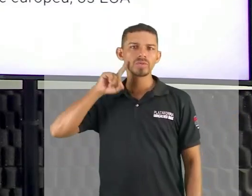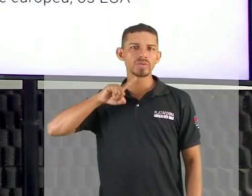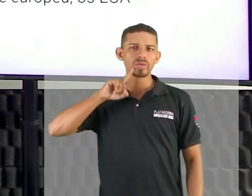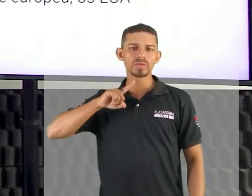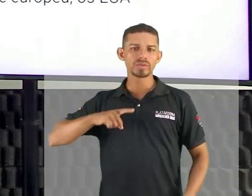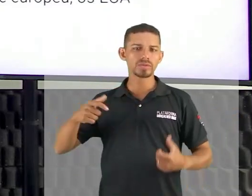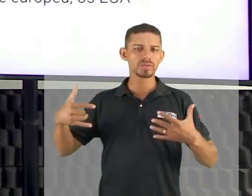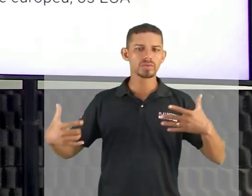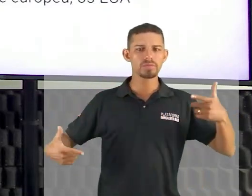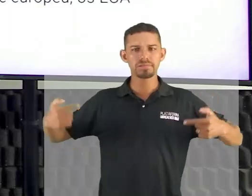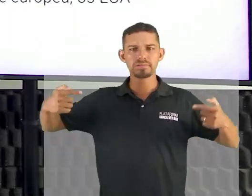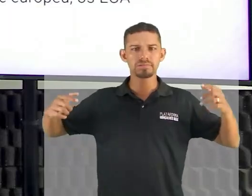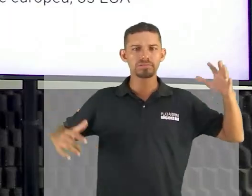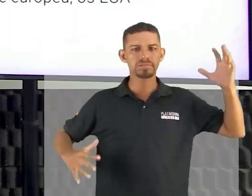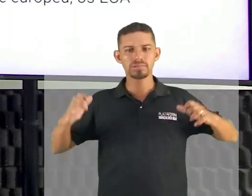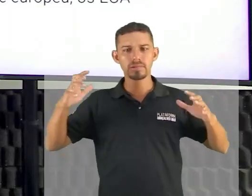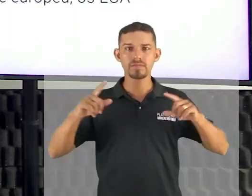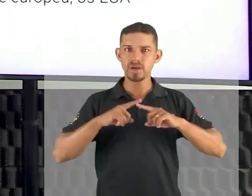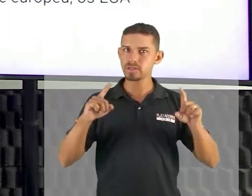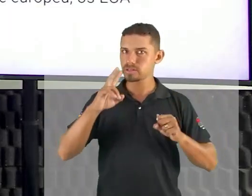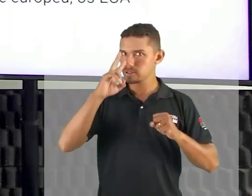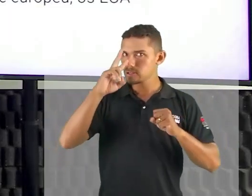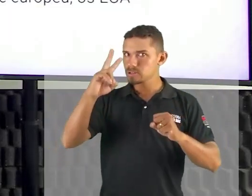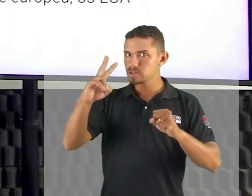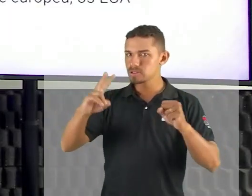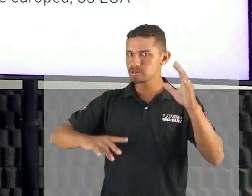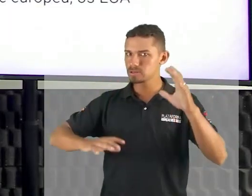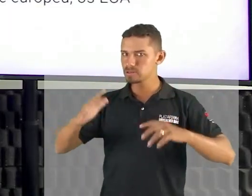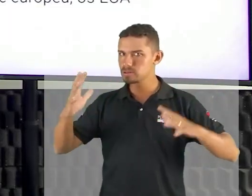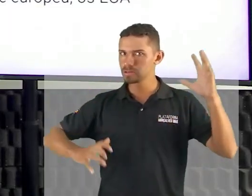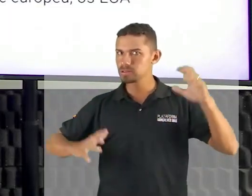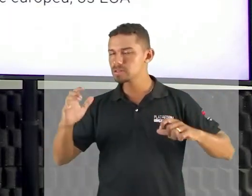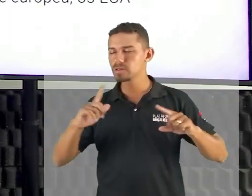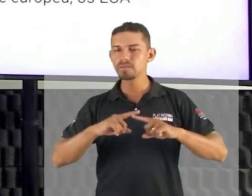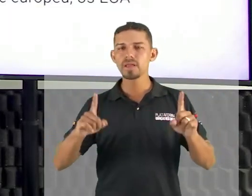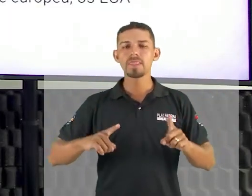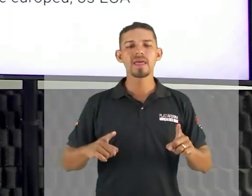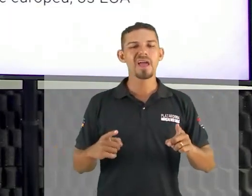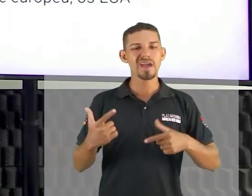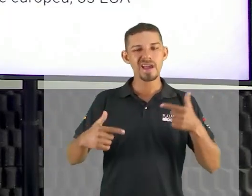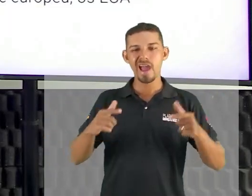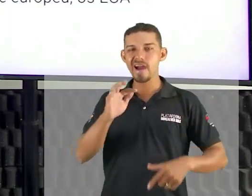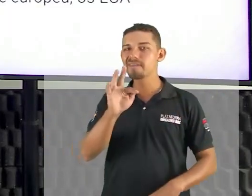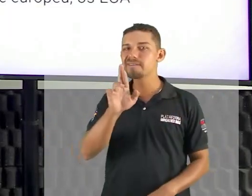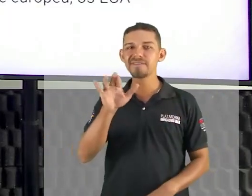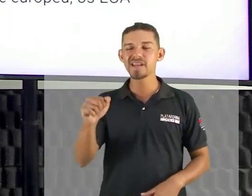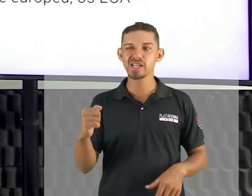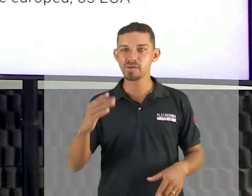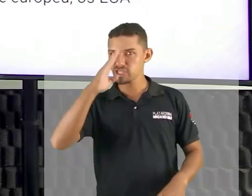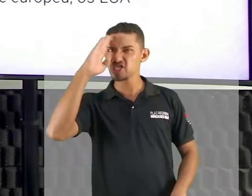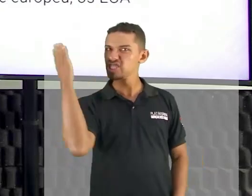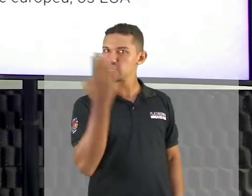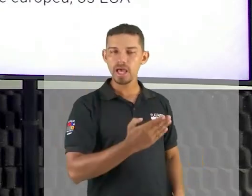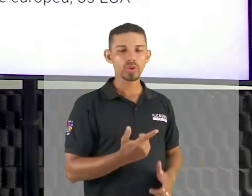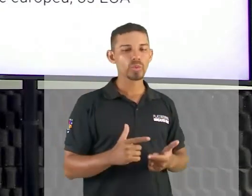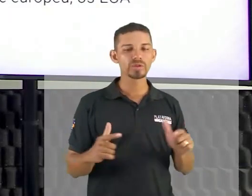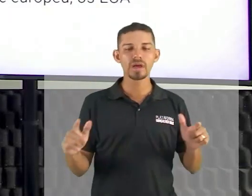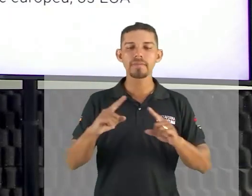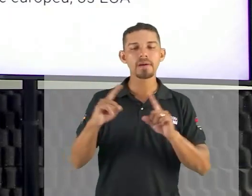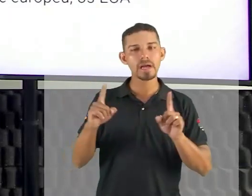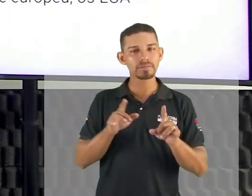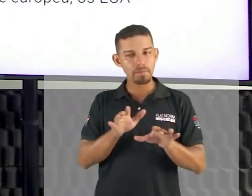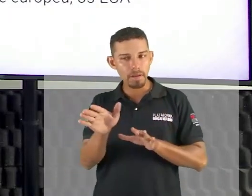uma guerra fria, mas na verdade é uma guerra bem quente, né? A ideia de guerra fria é porque não havia um confronto direto entre essas duas nações, mas